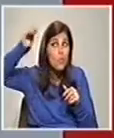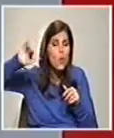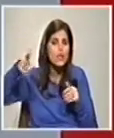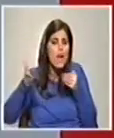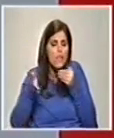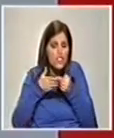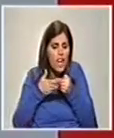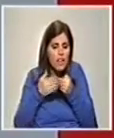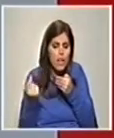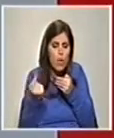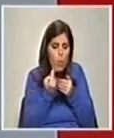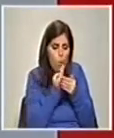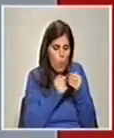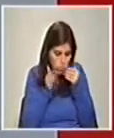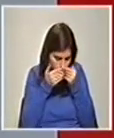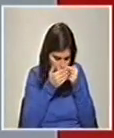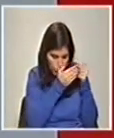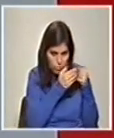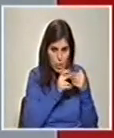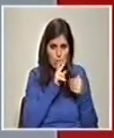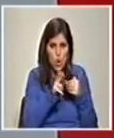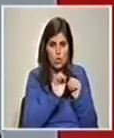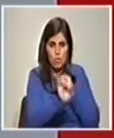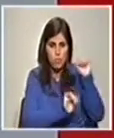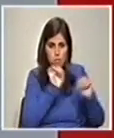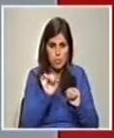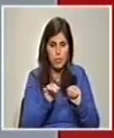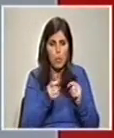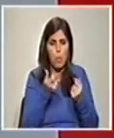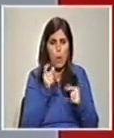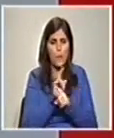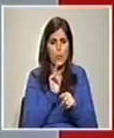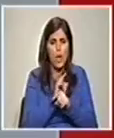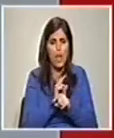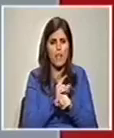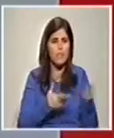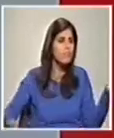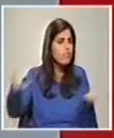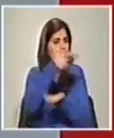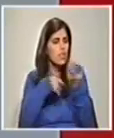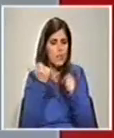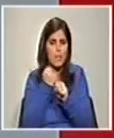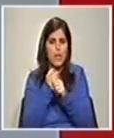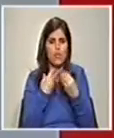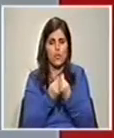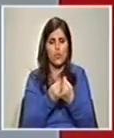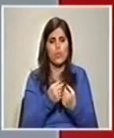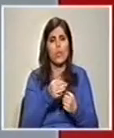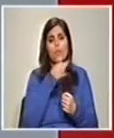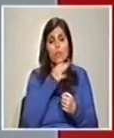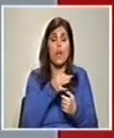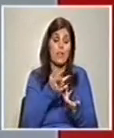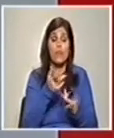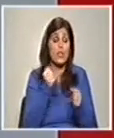muito fechadas, cada uma na sua resposta, por muito boa que fosse, pouco habituadas a trabalhar juntas. Nós temos estado a trabalhar em Torre de Moncorvo e Alfândega da